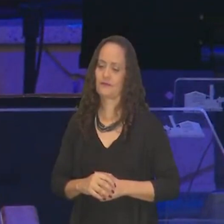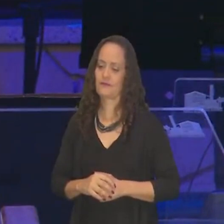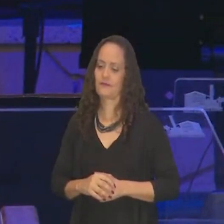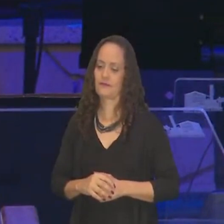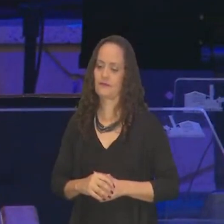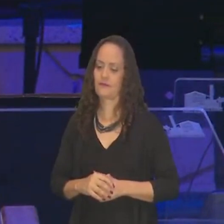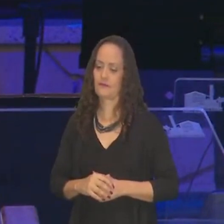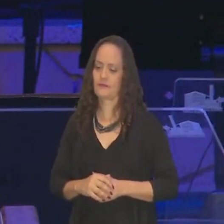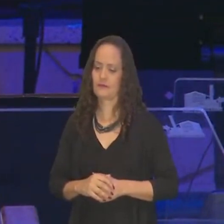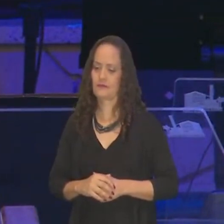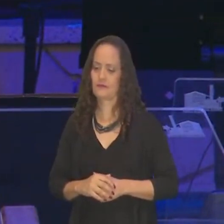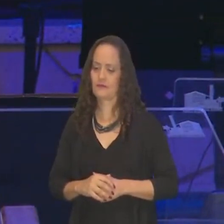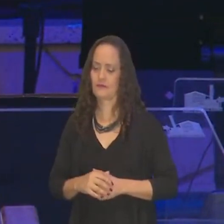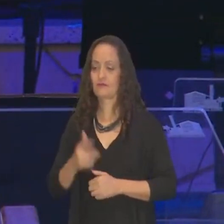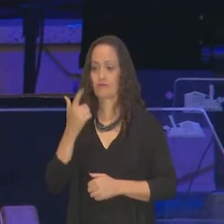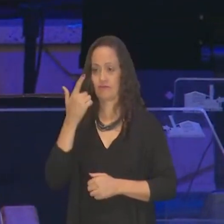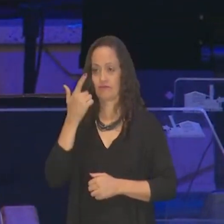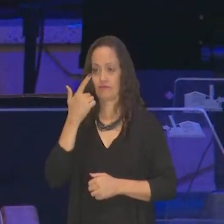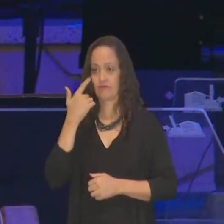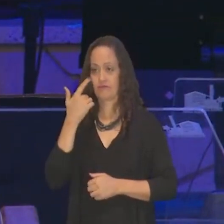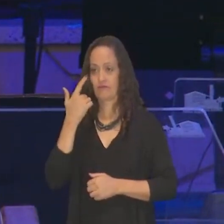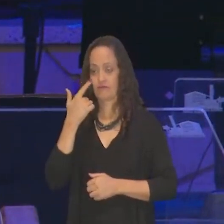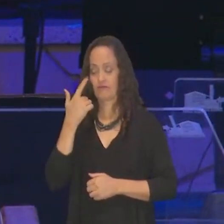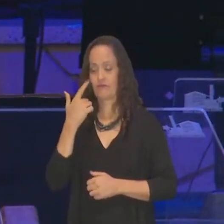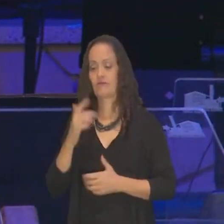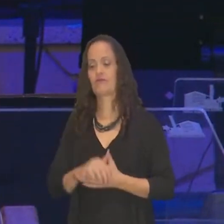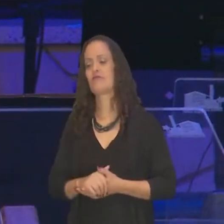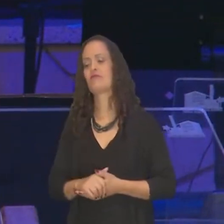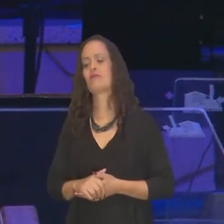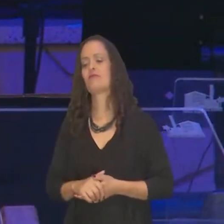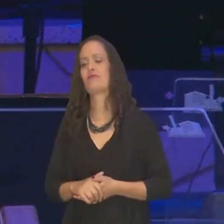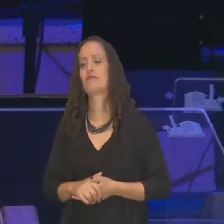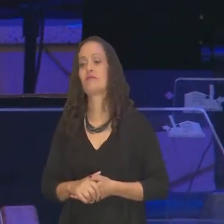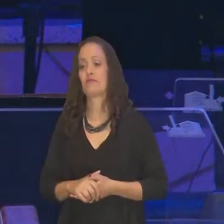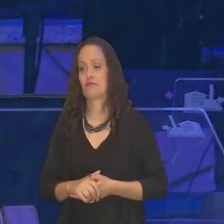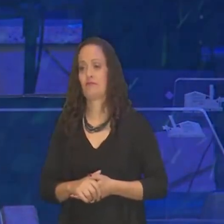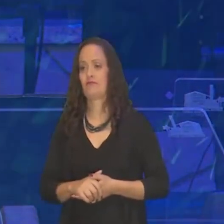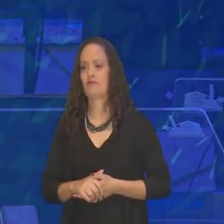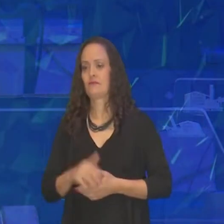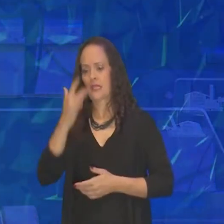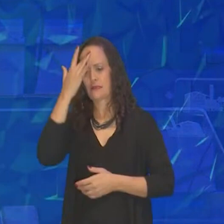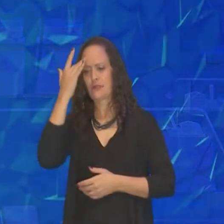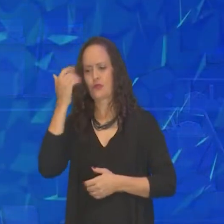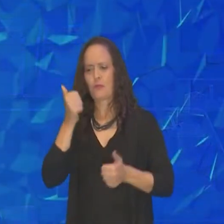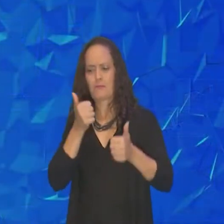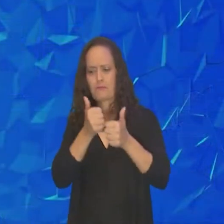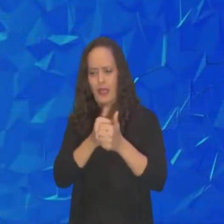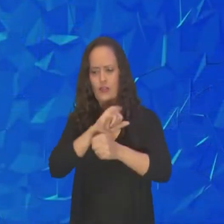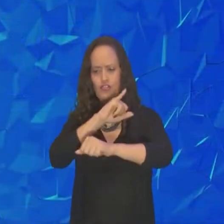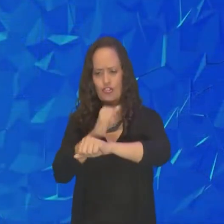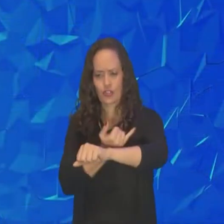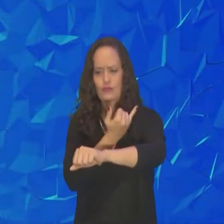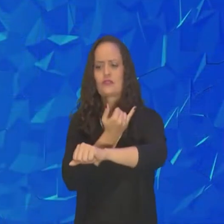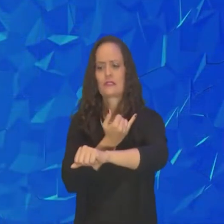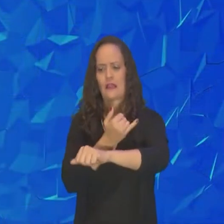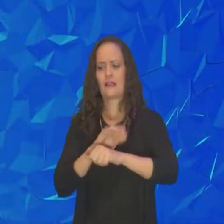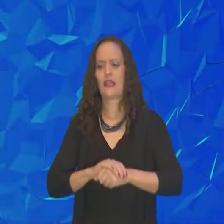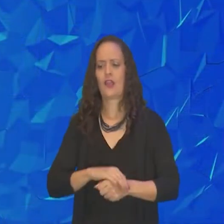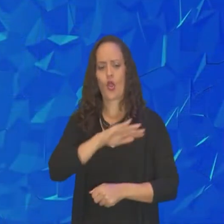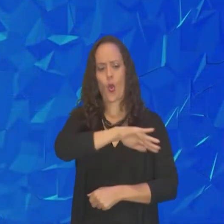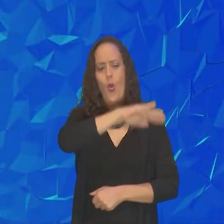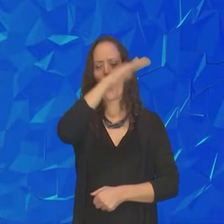Pode ler, vamos ler a partir do verso de número 1, meu irmão. Quando se aproximaram de Jerusalém e chegaram a Betfagé, ao Monte